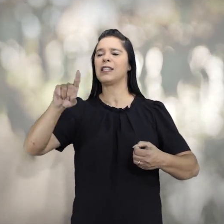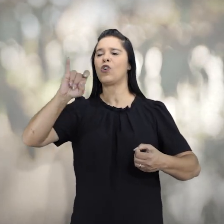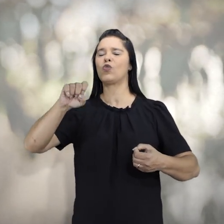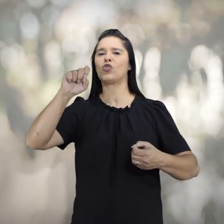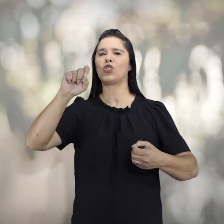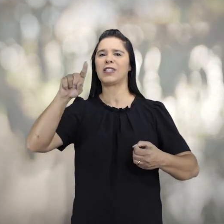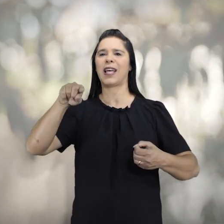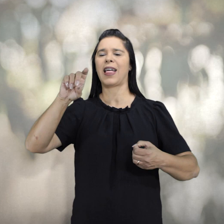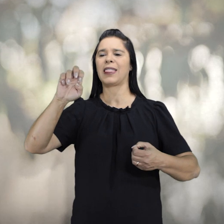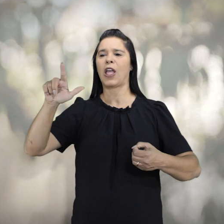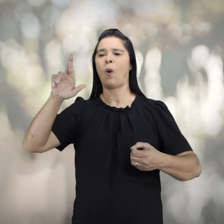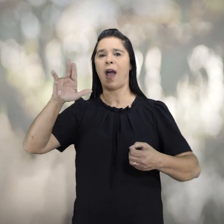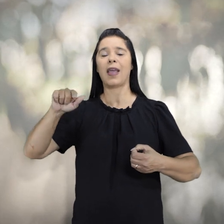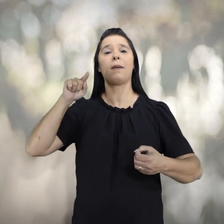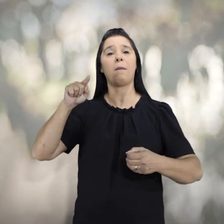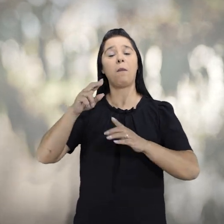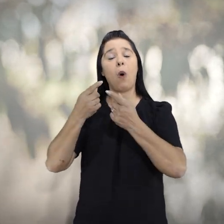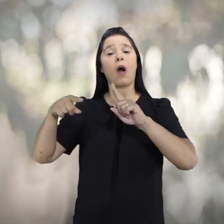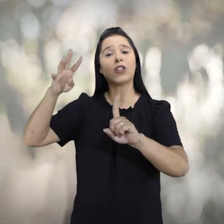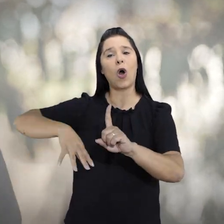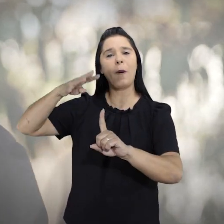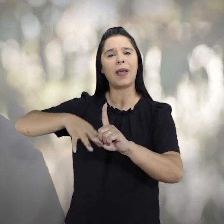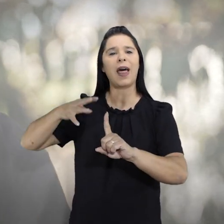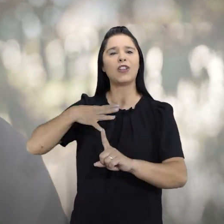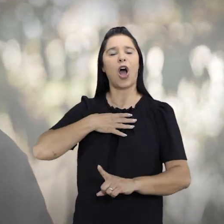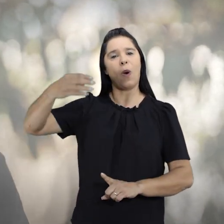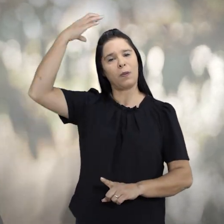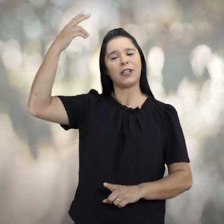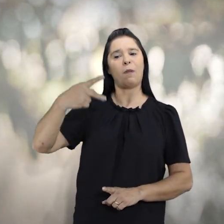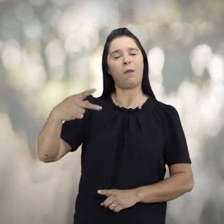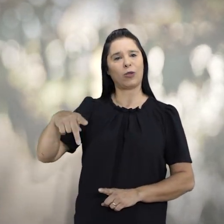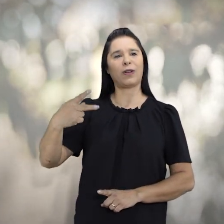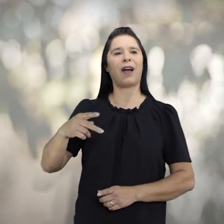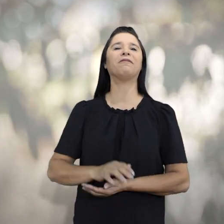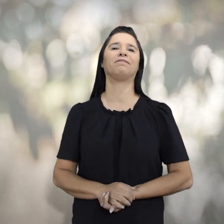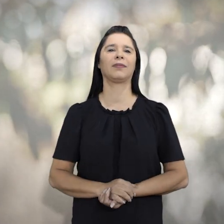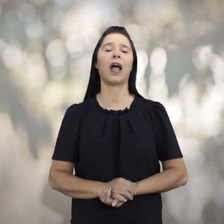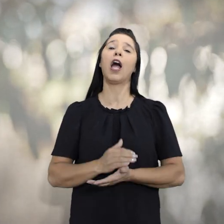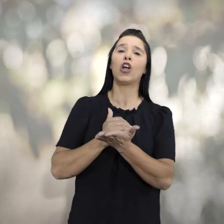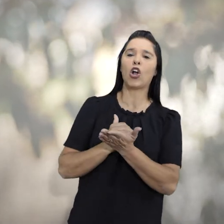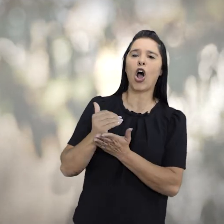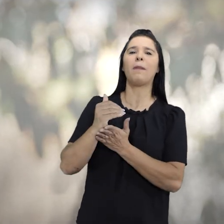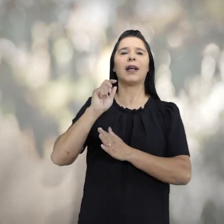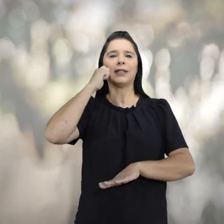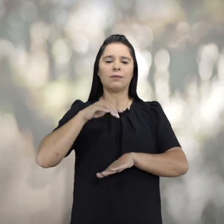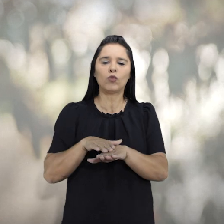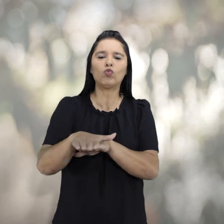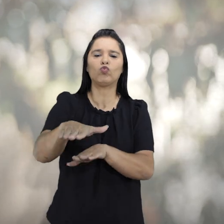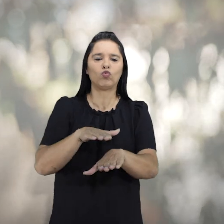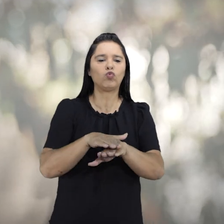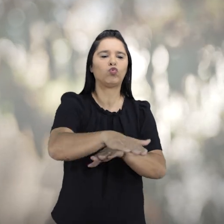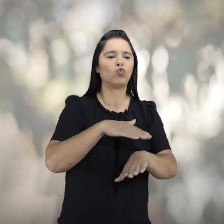Dom José, que era príncipe de Portugal. Com isso vão começar a surgir os arruamentos, né, que eles chamavam